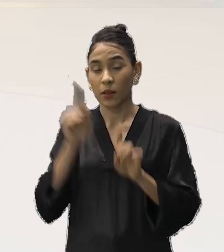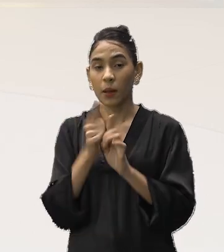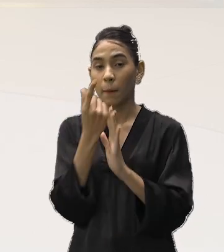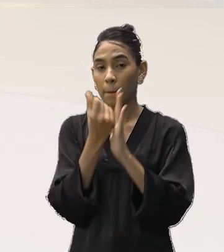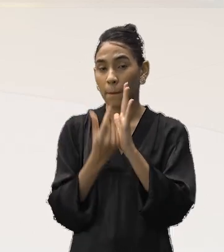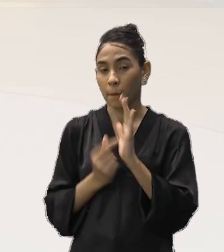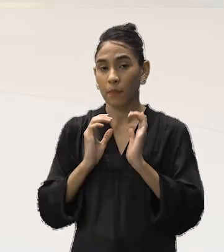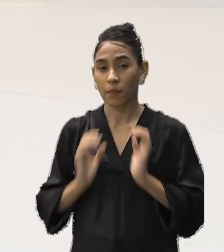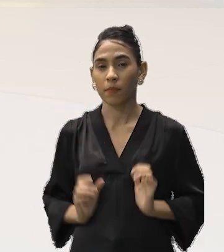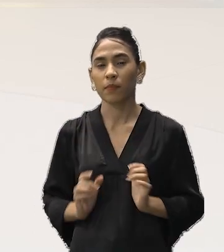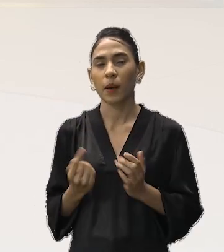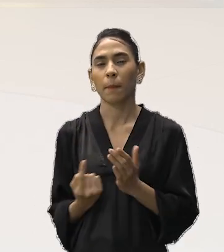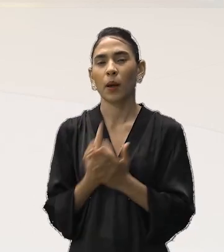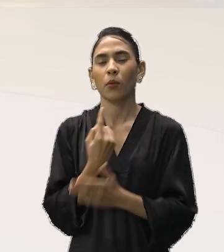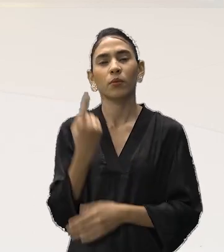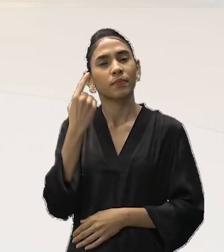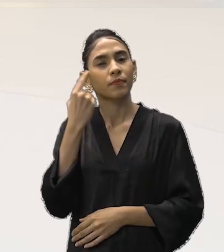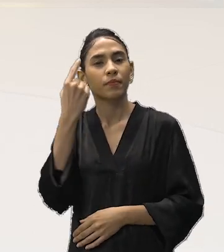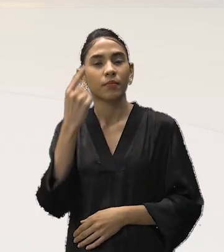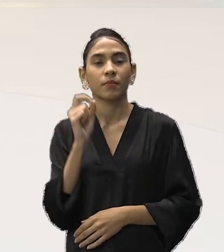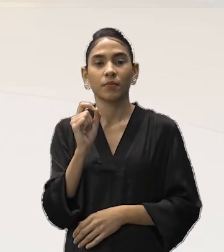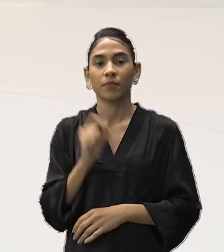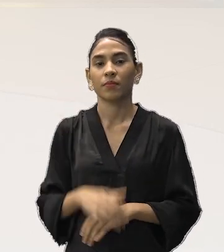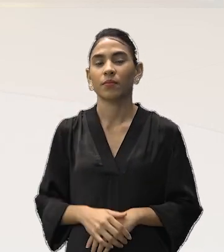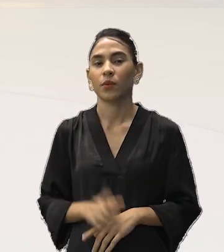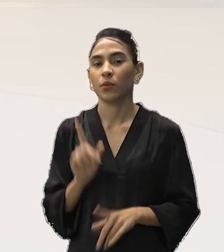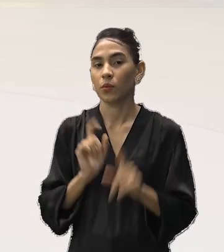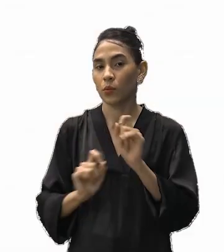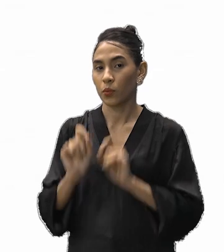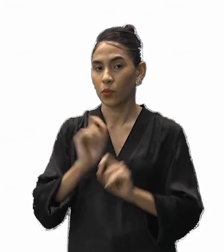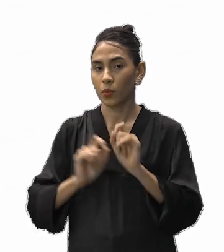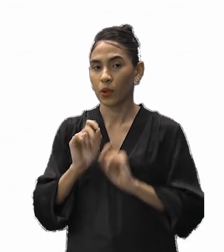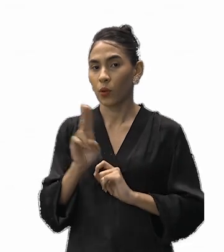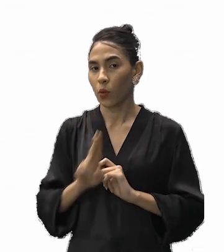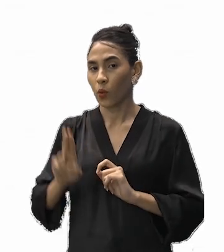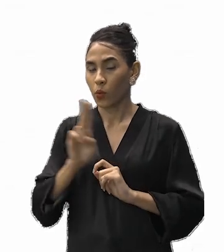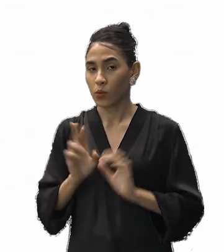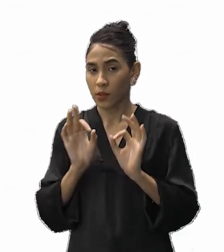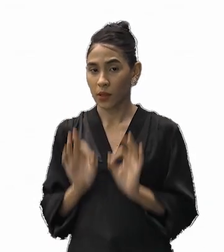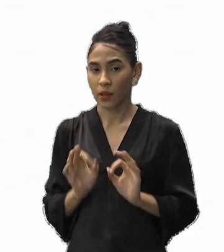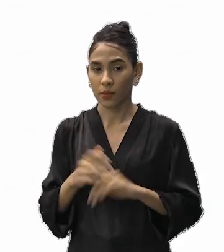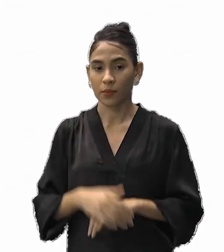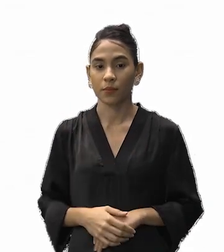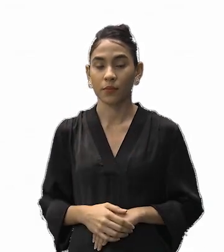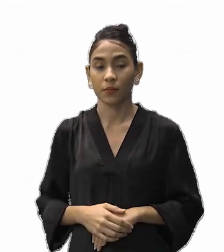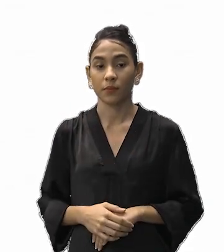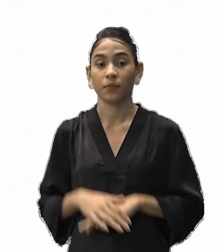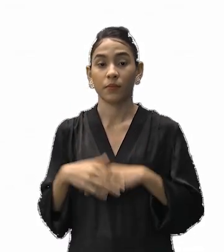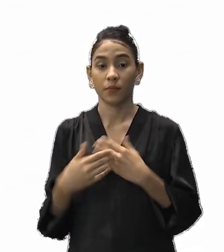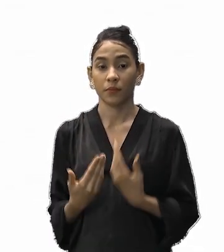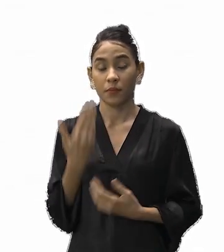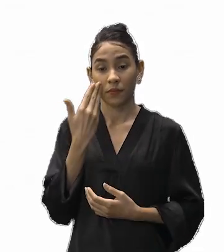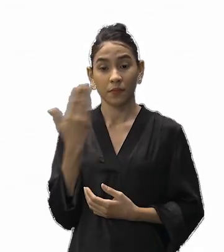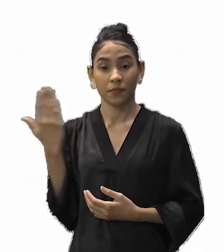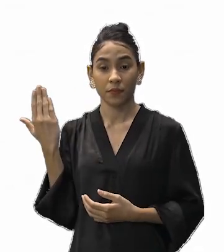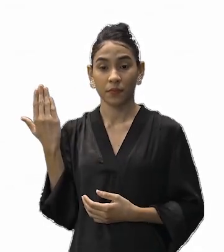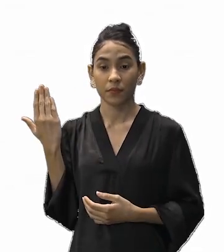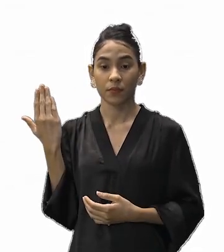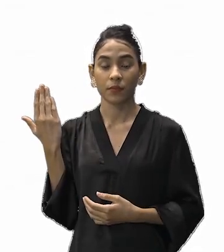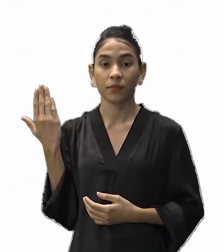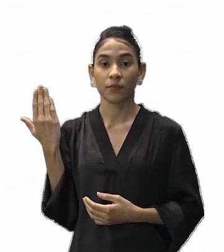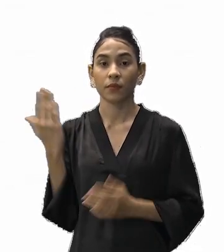primeira pergunta que nos vem à nossa mente é a seguinte: o que é o consumo consciente? Então nós temos aí na